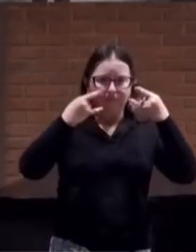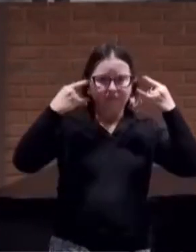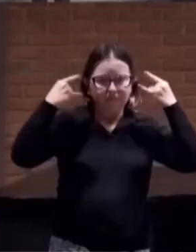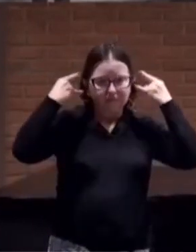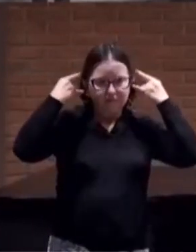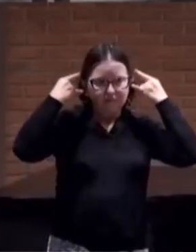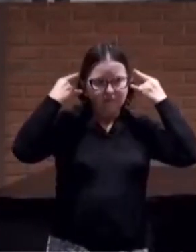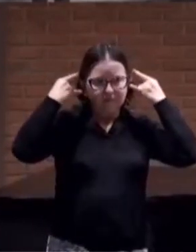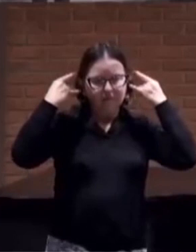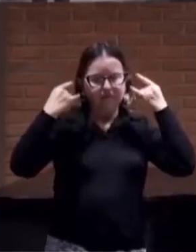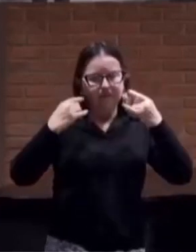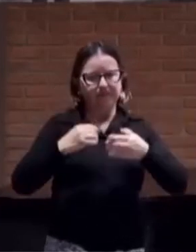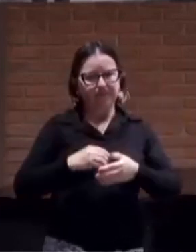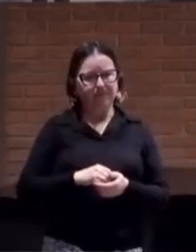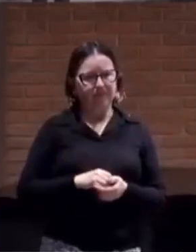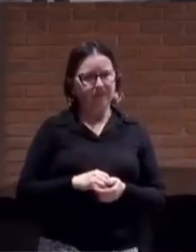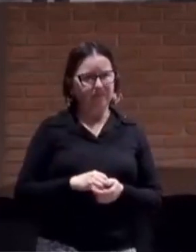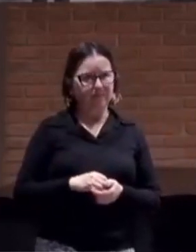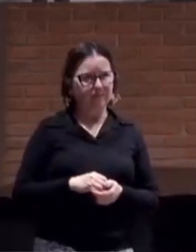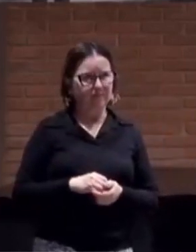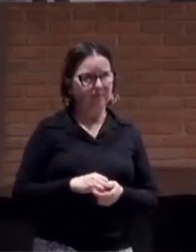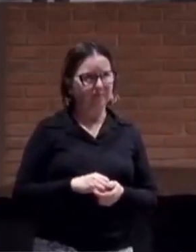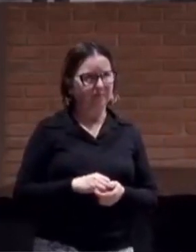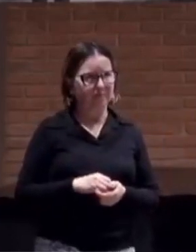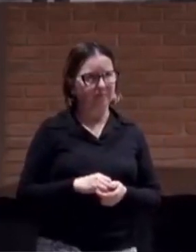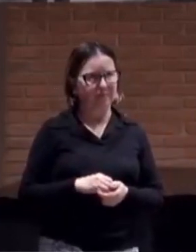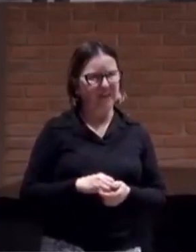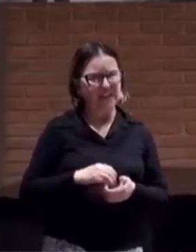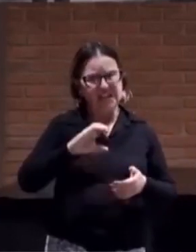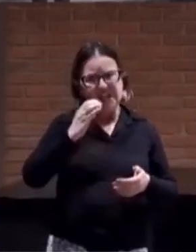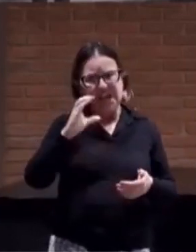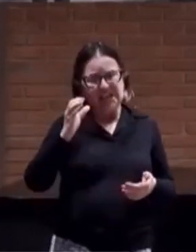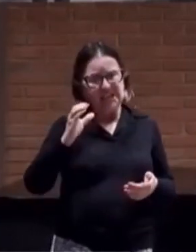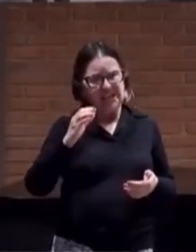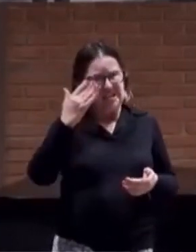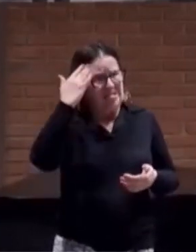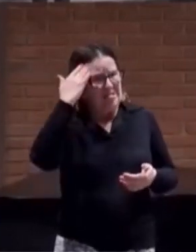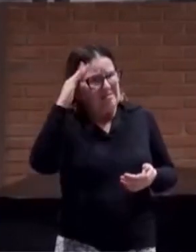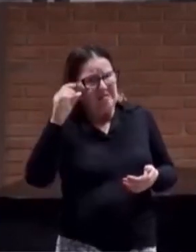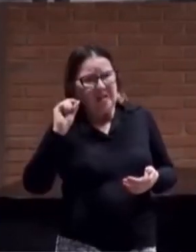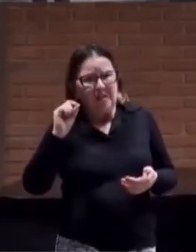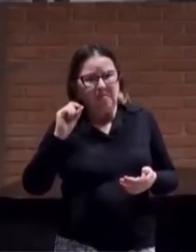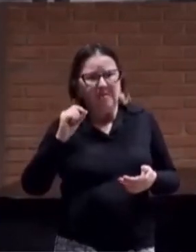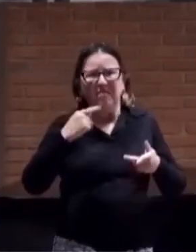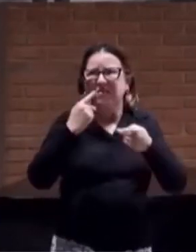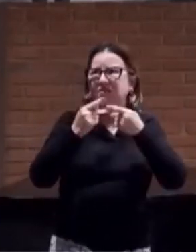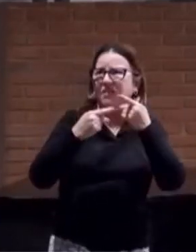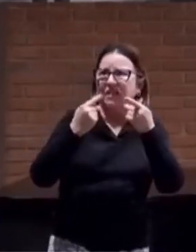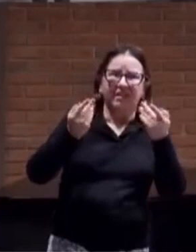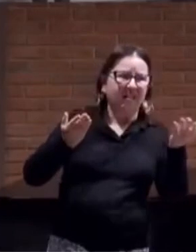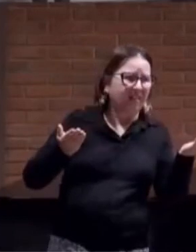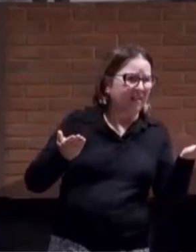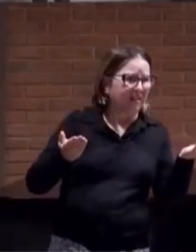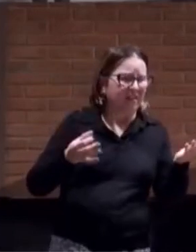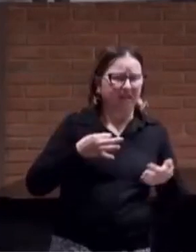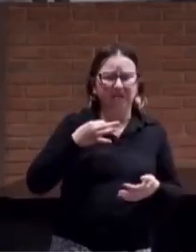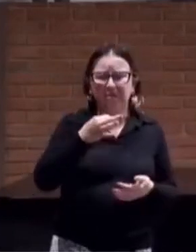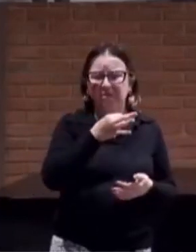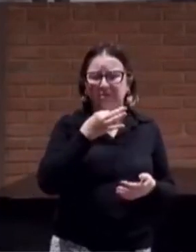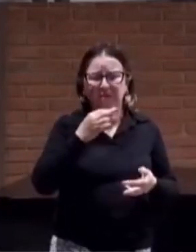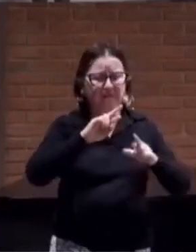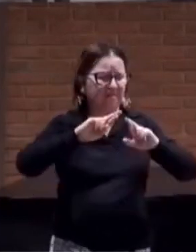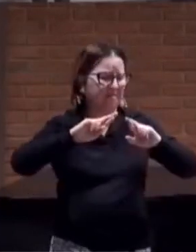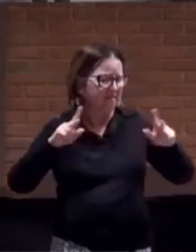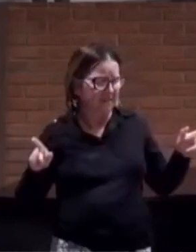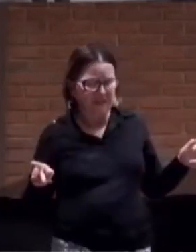com uma ciência sem saber o que dizer, Porque um diz